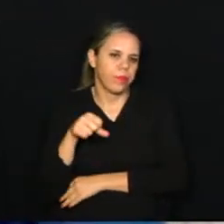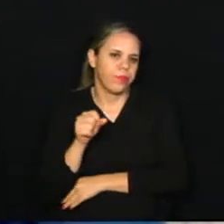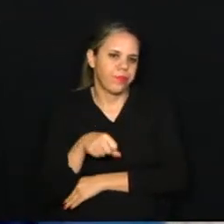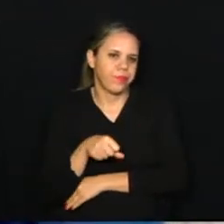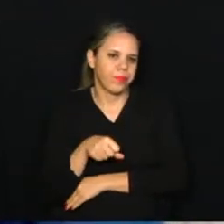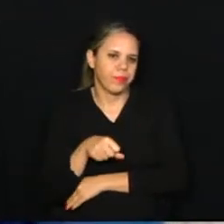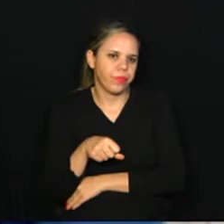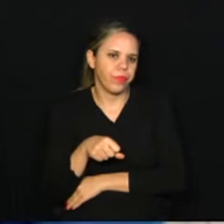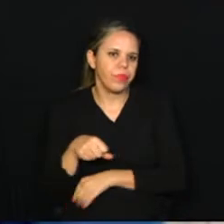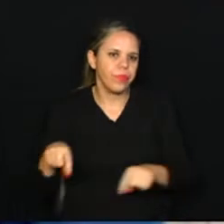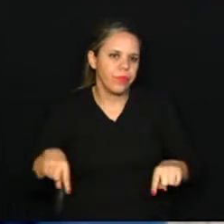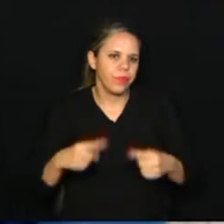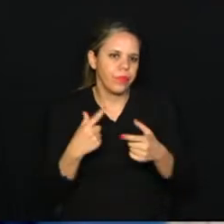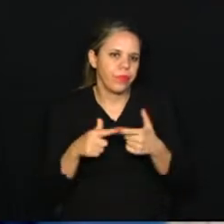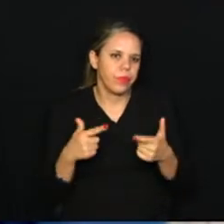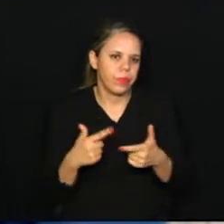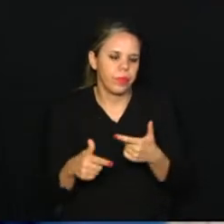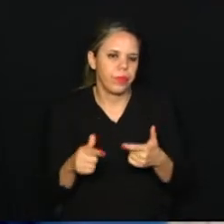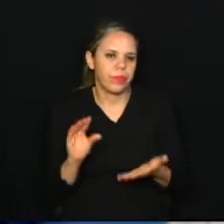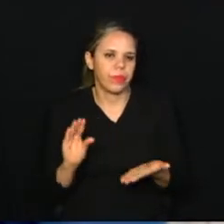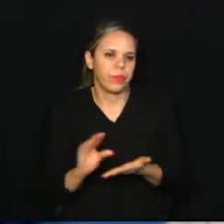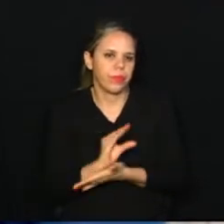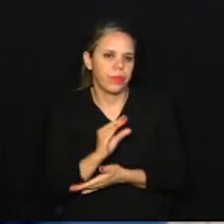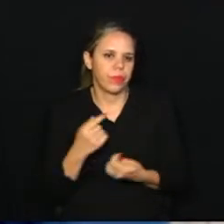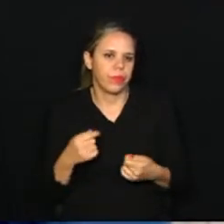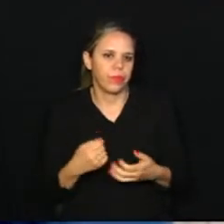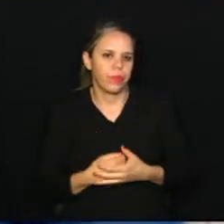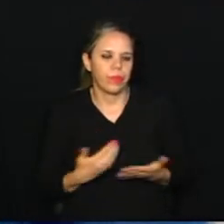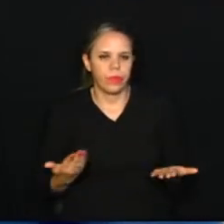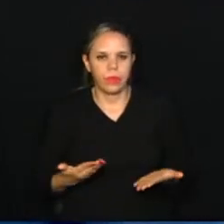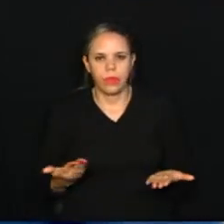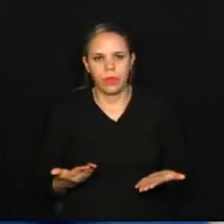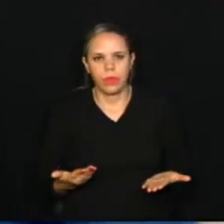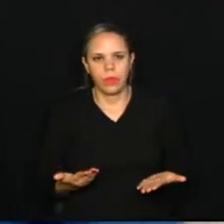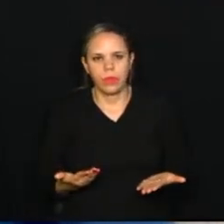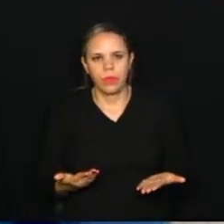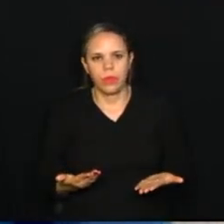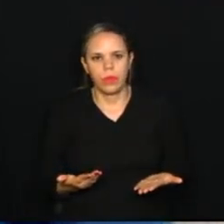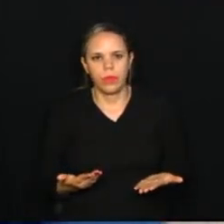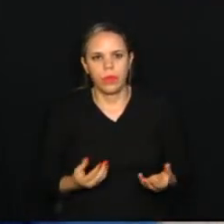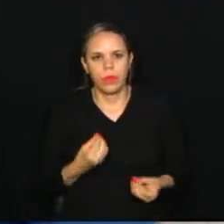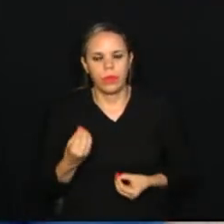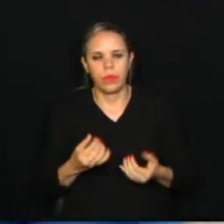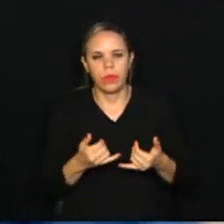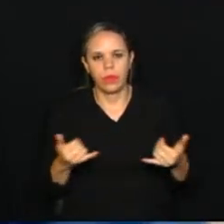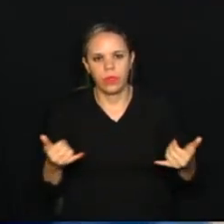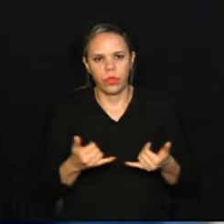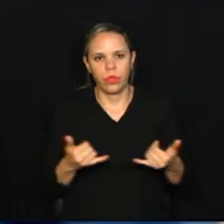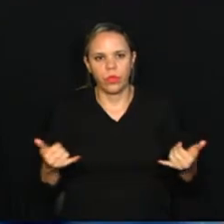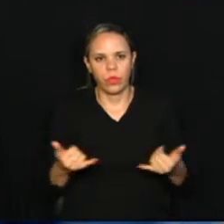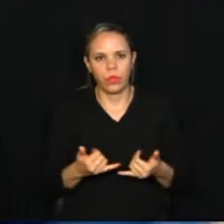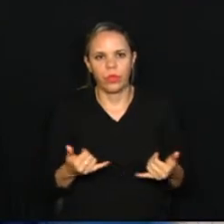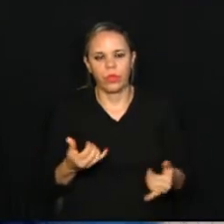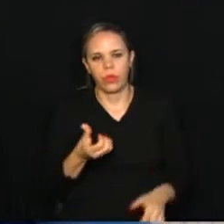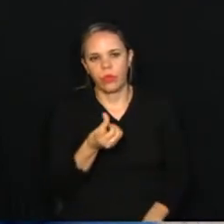esse desafio aí, que é um investimento a ser necessário. Hoje, a gente já cobre com a fibra algo em torno de